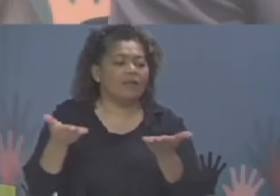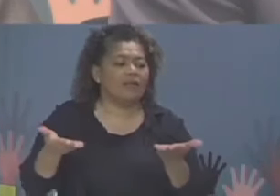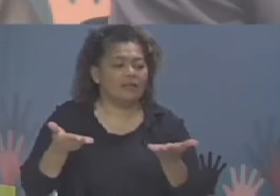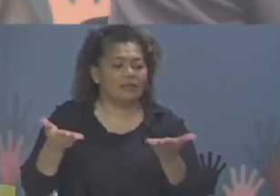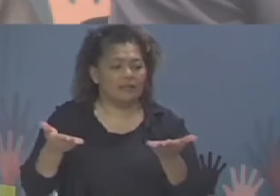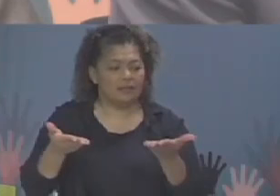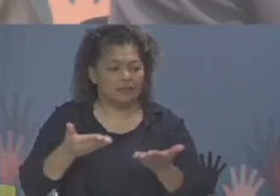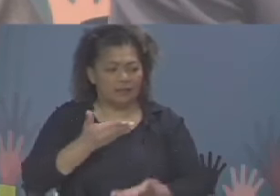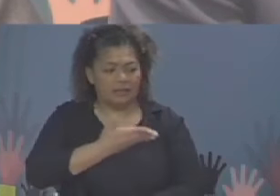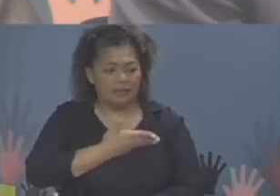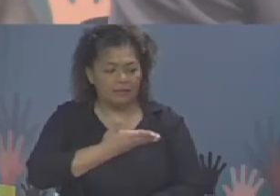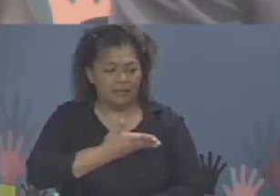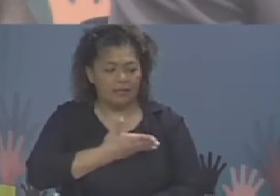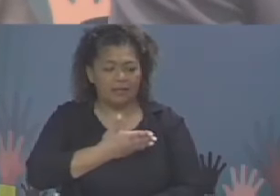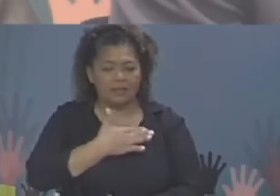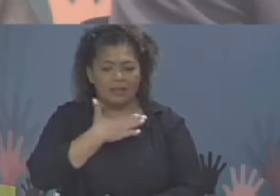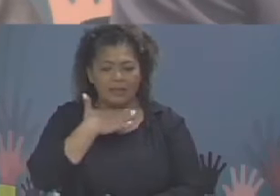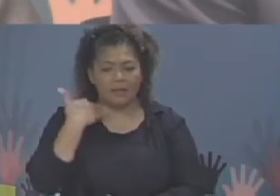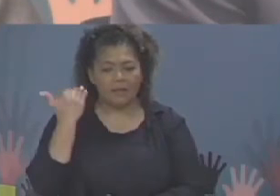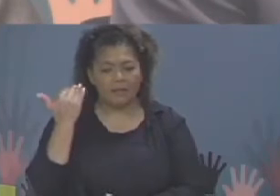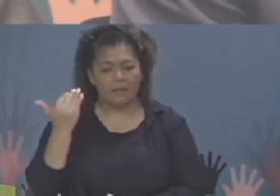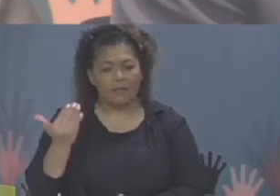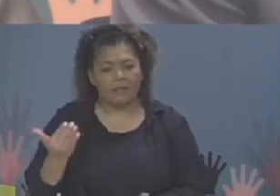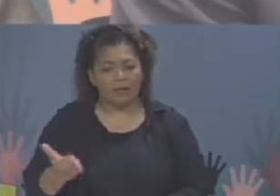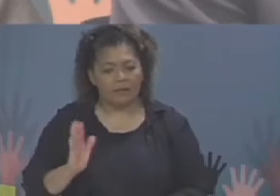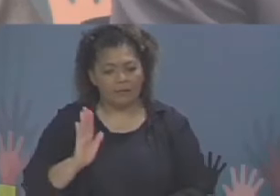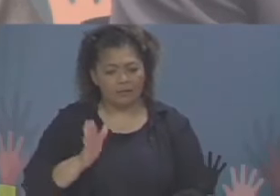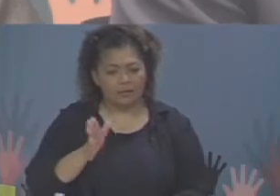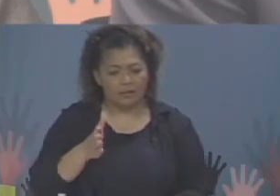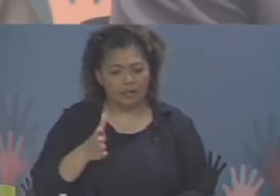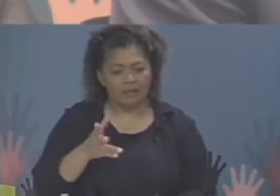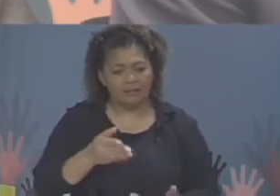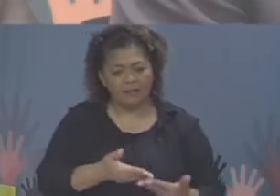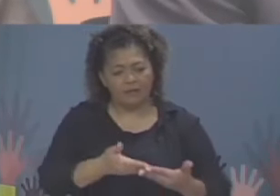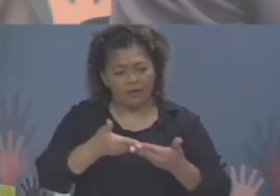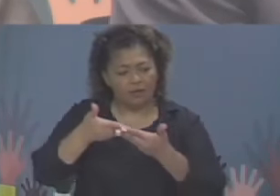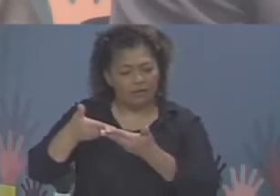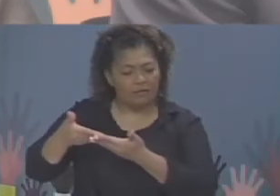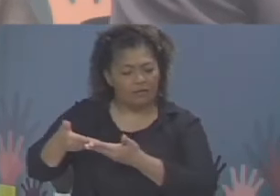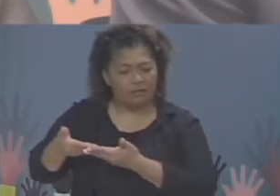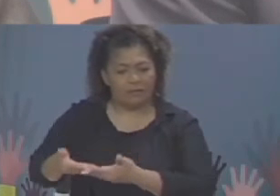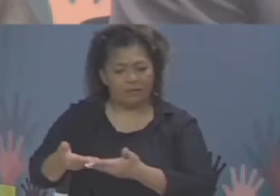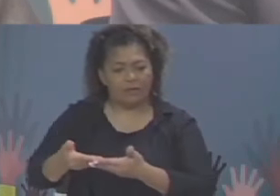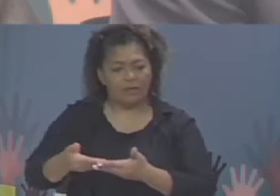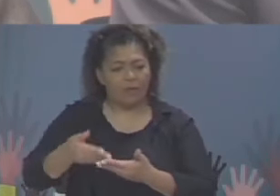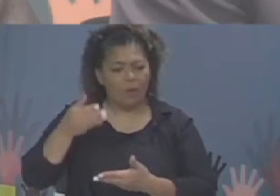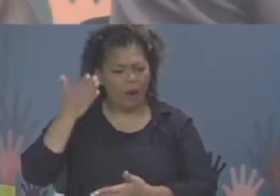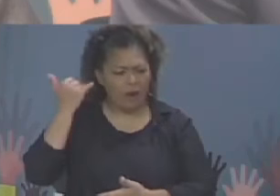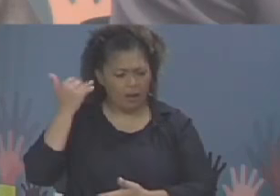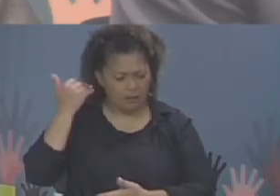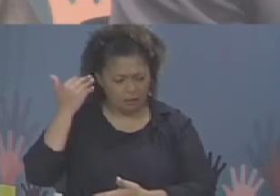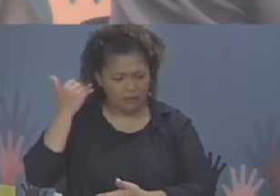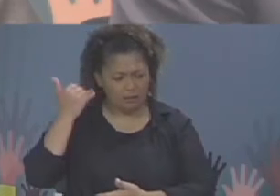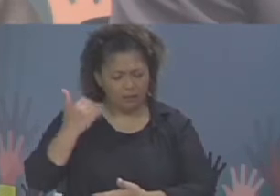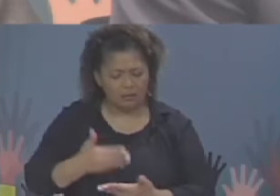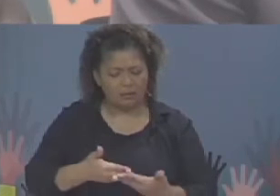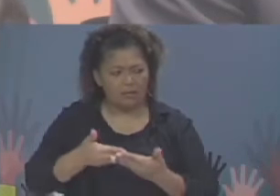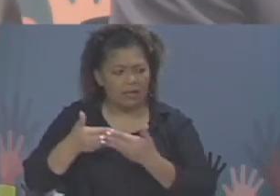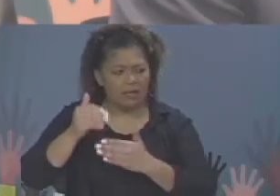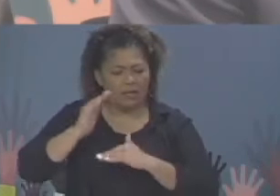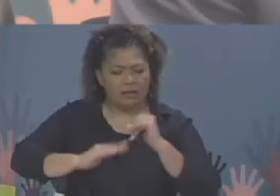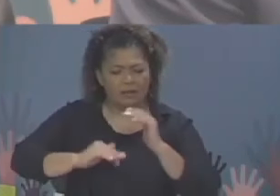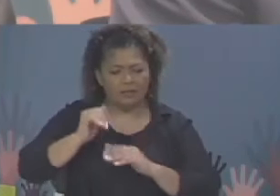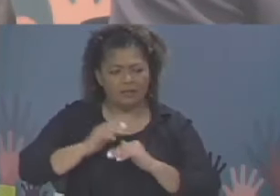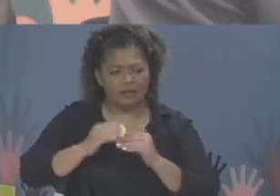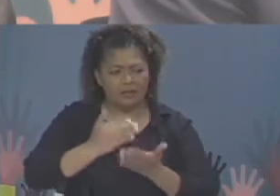amiga recém-falecida, Loiva de Boni, que foi a Loiva que convidou a minha Graça para montarmos a chapa de Fortalecer a Profissão e iniciarmos